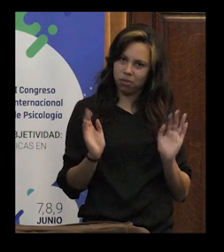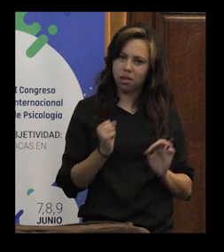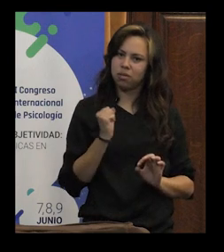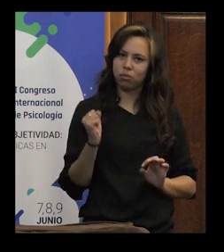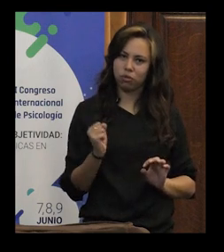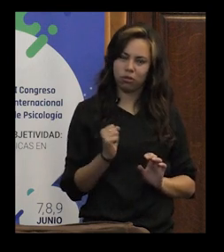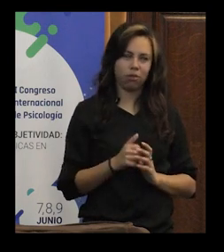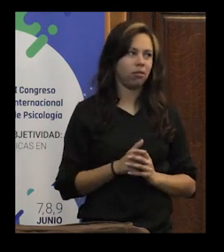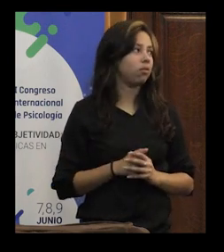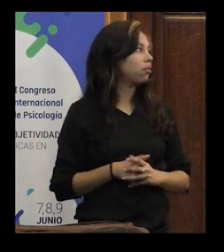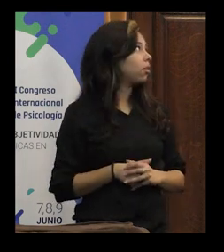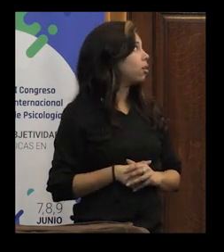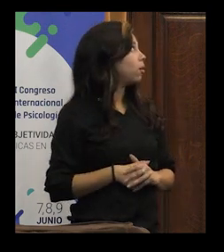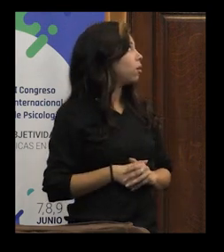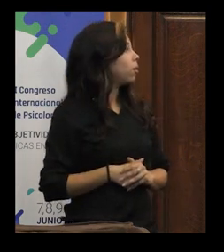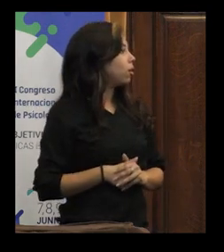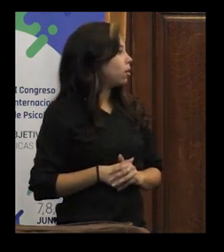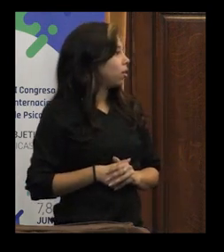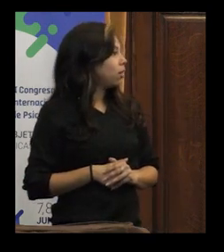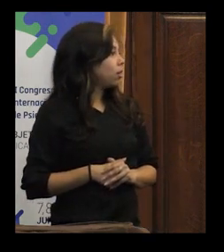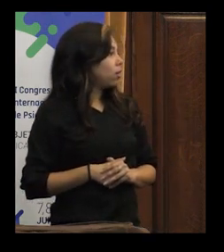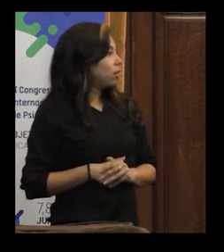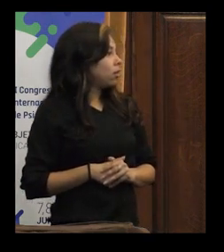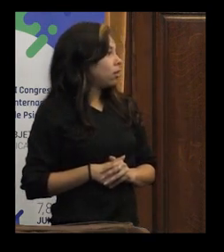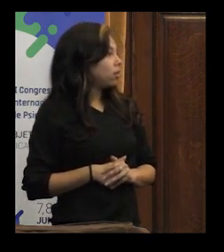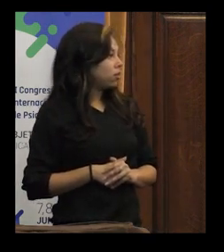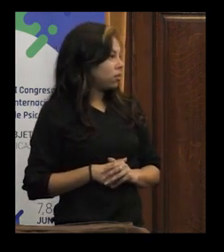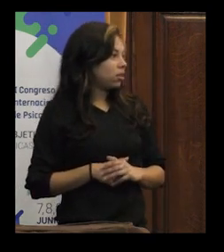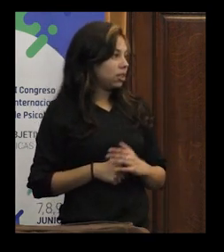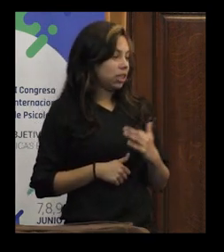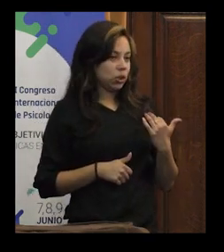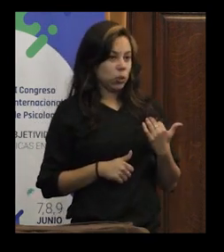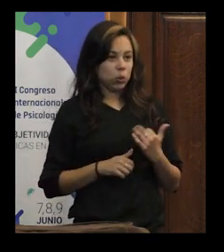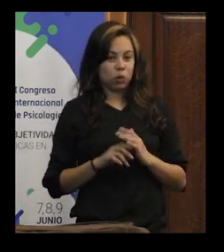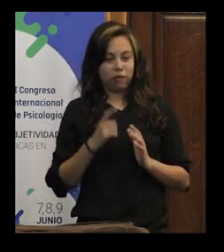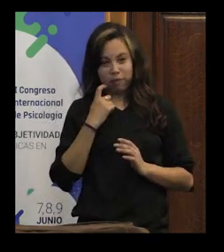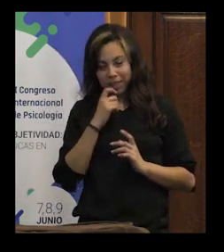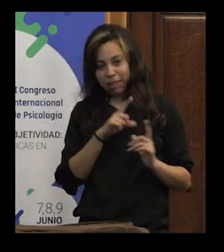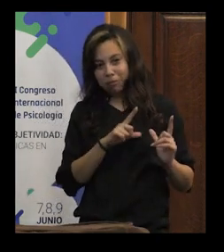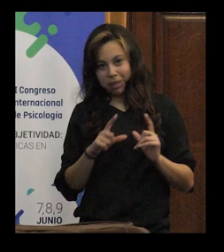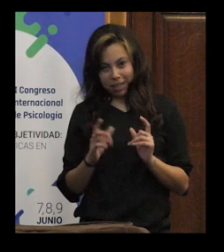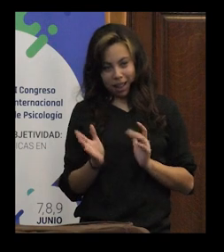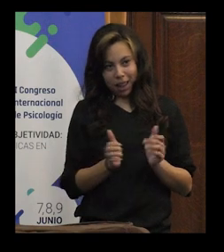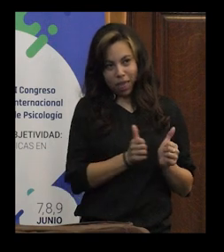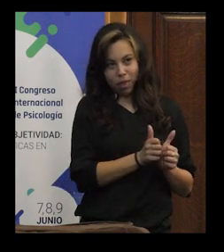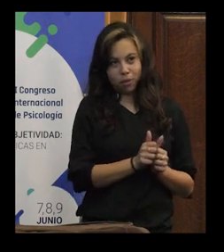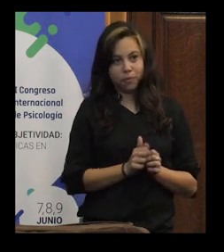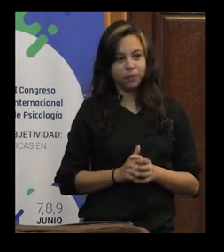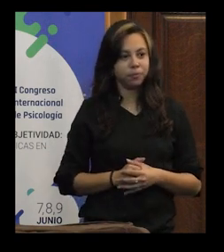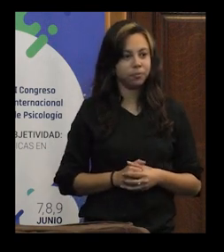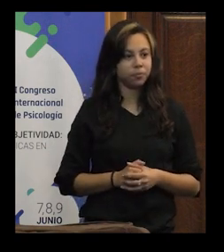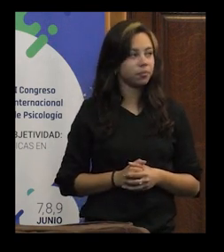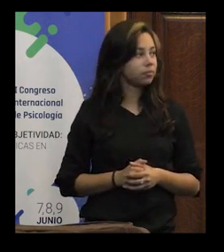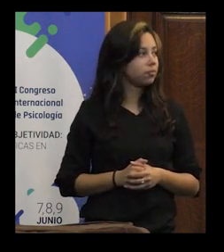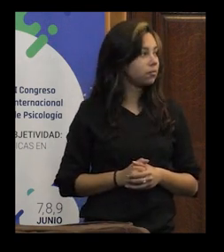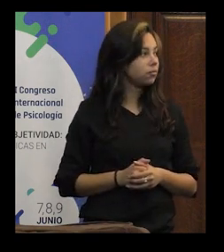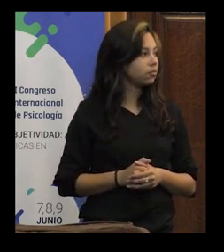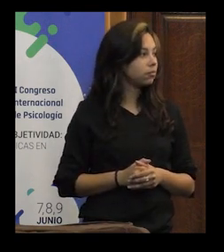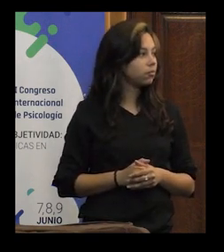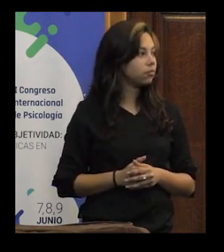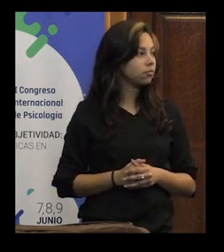Estava bem acá? Isso não faz sentido sim lá a imagem. Então, pulo. Assim,